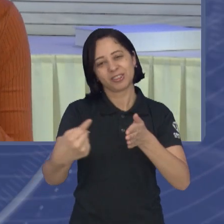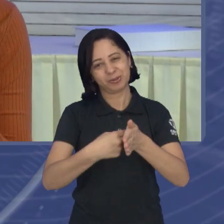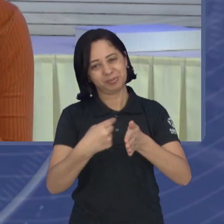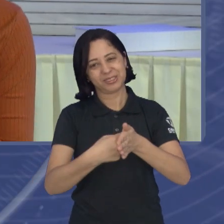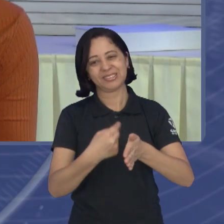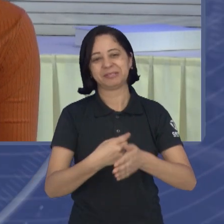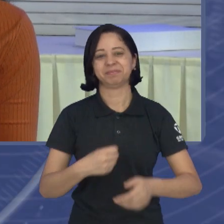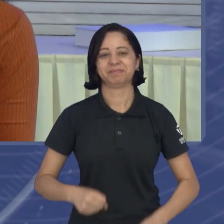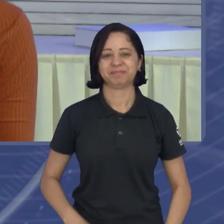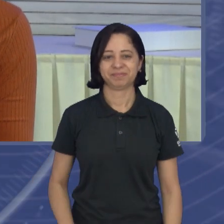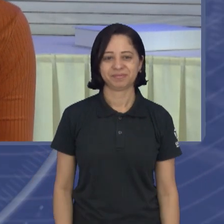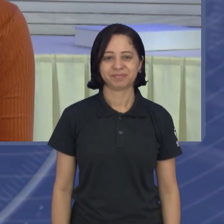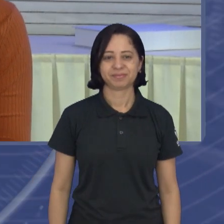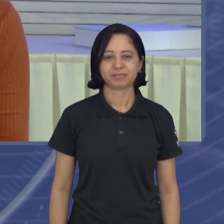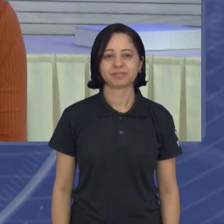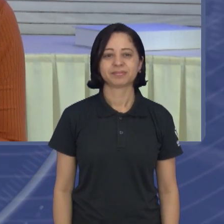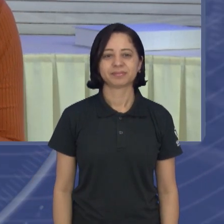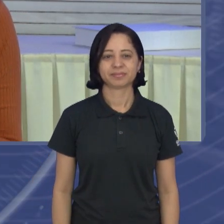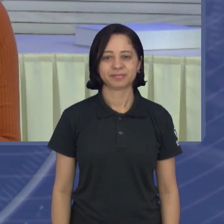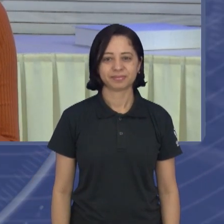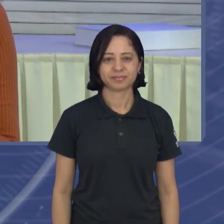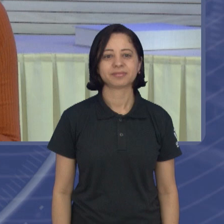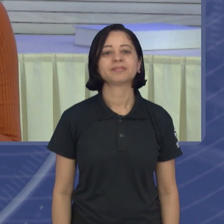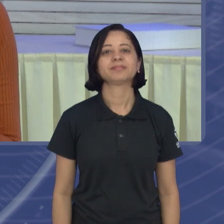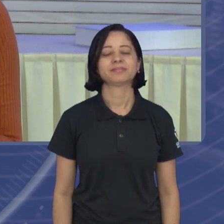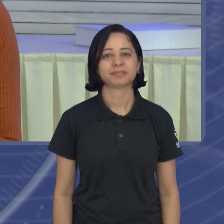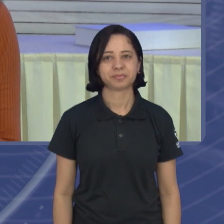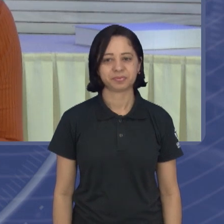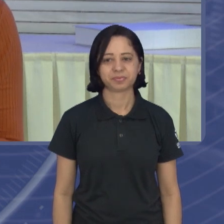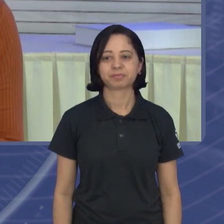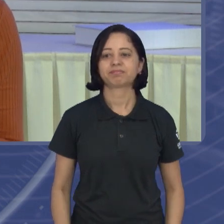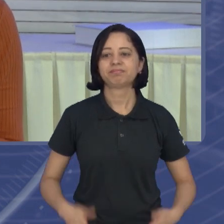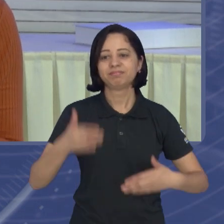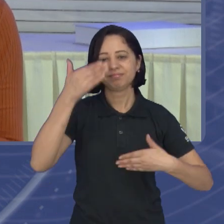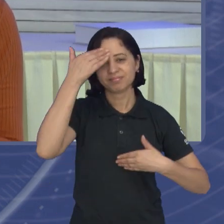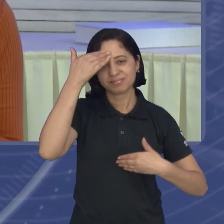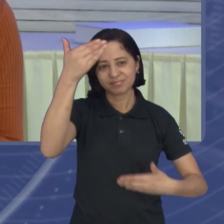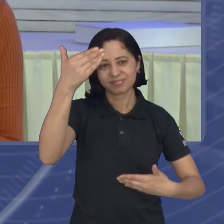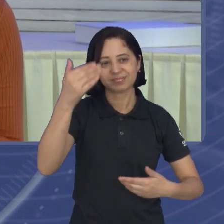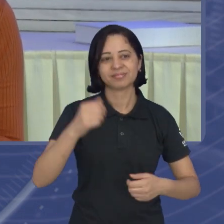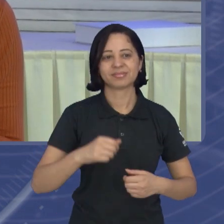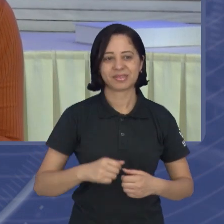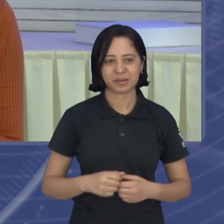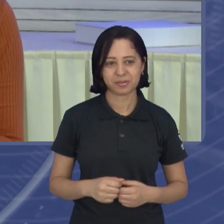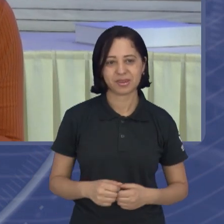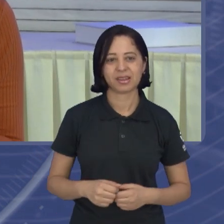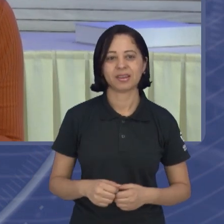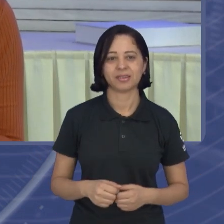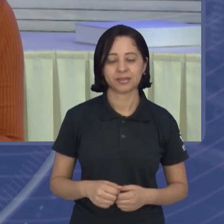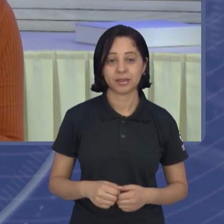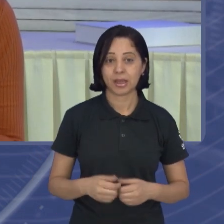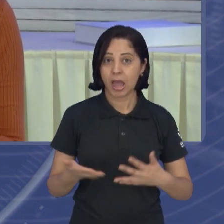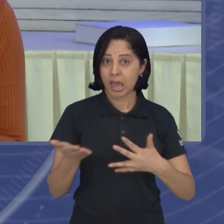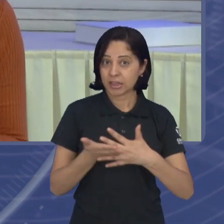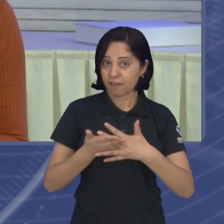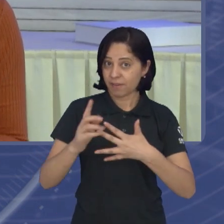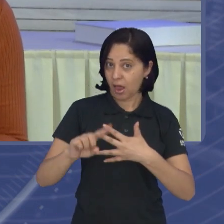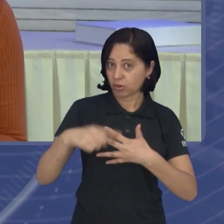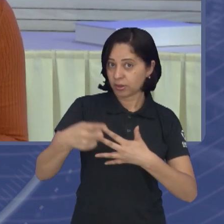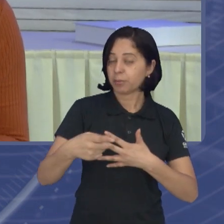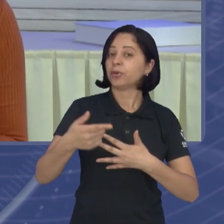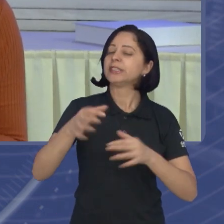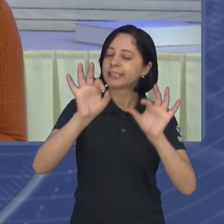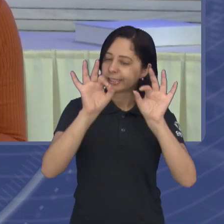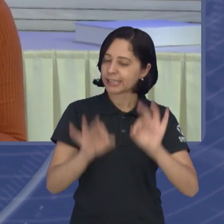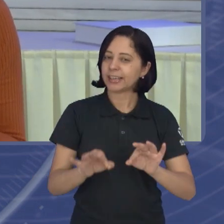para a gente. Tá joia, Tami. Obrigada. Agradeço ao Guaraci também. No próximo bloco, com certeza,